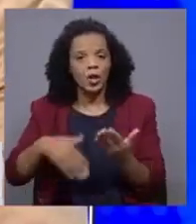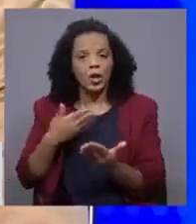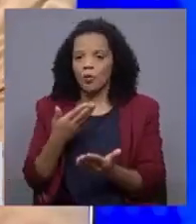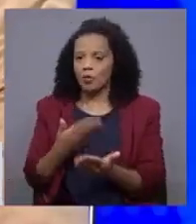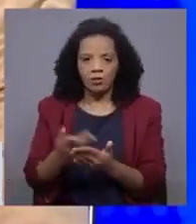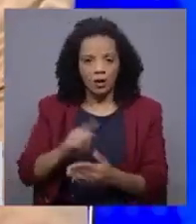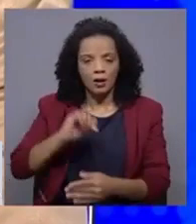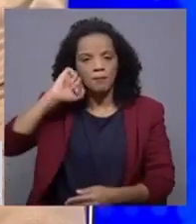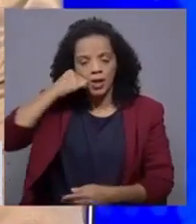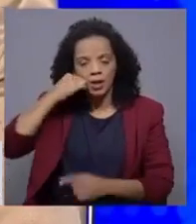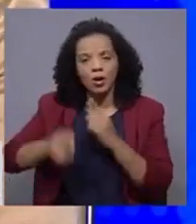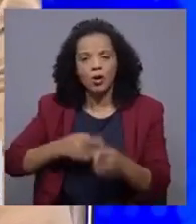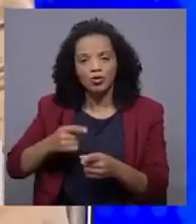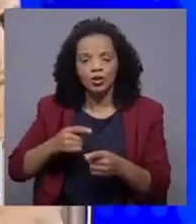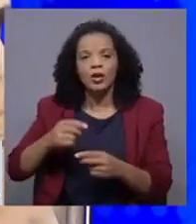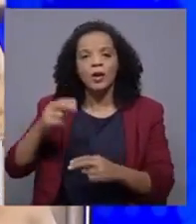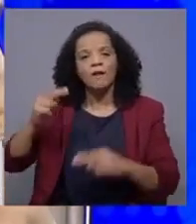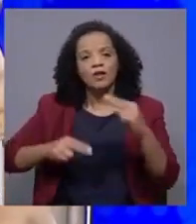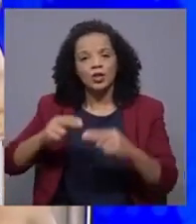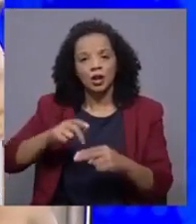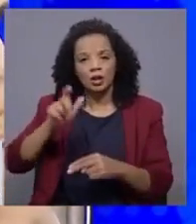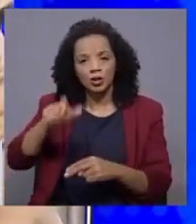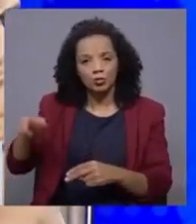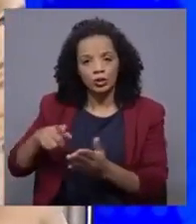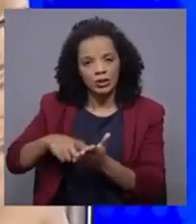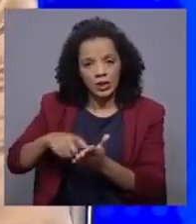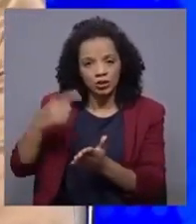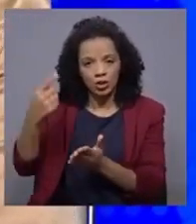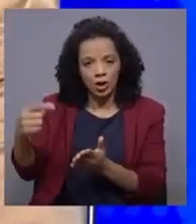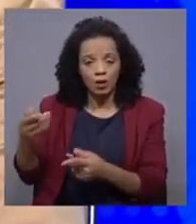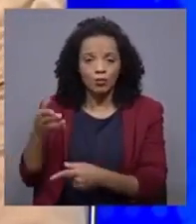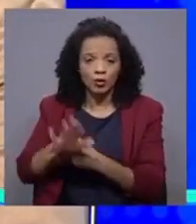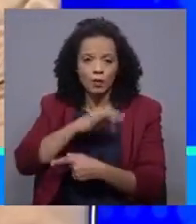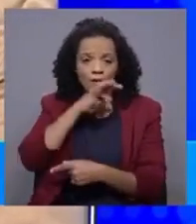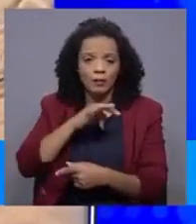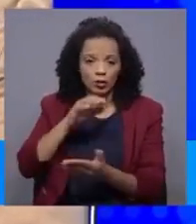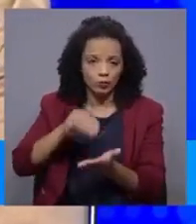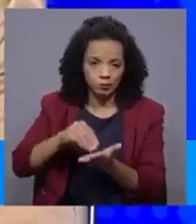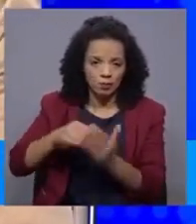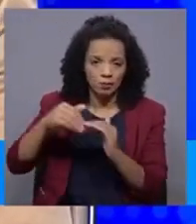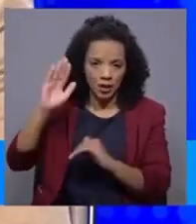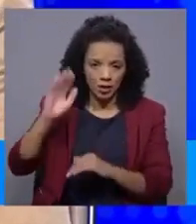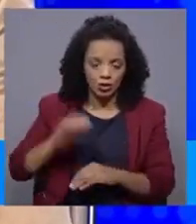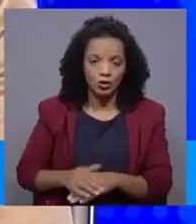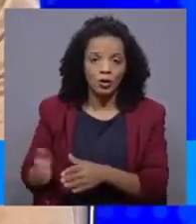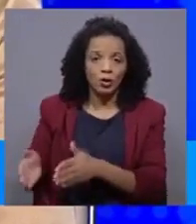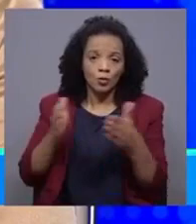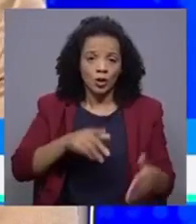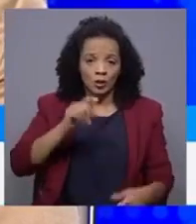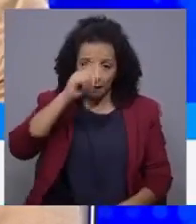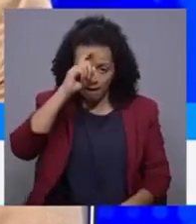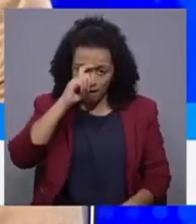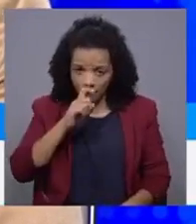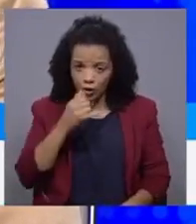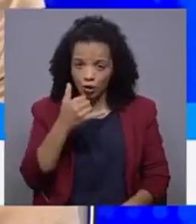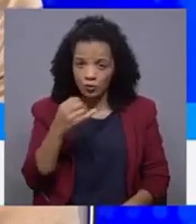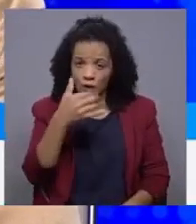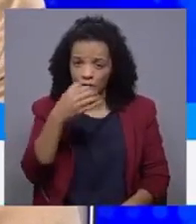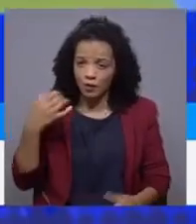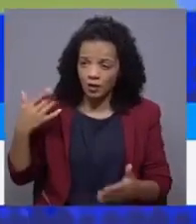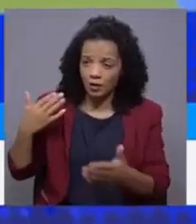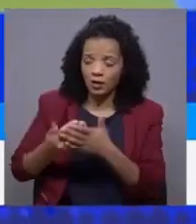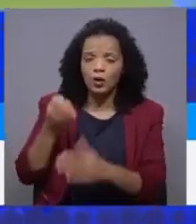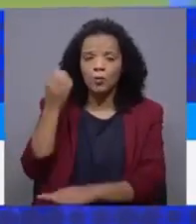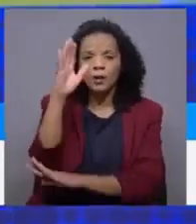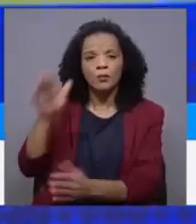causa aquela que era a carga fiscal sobre quem mais precisa, nomeadamente as famílias mais carenciadas. Por outro lado, eu recordo que desde 2020 que o PAN